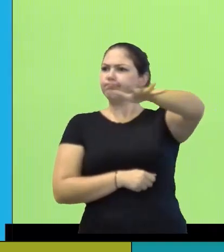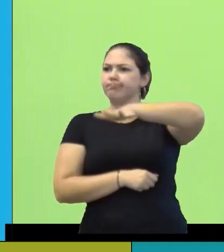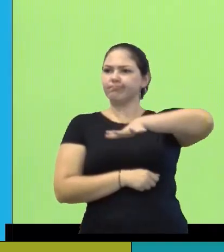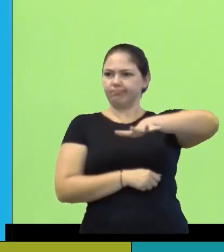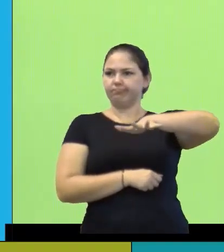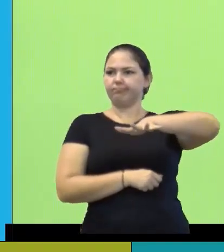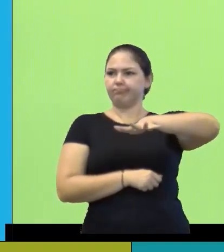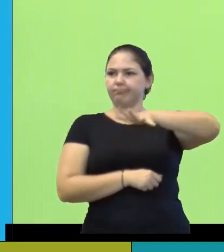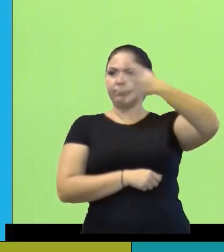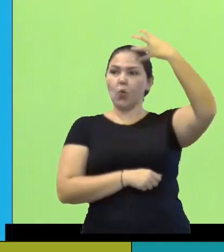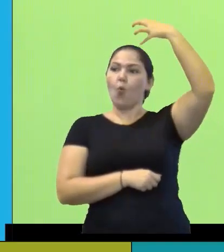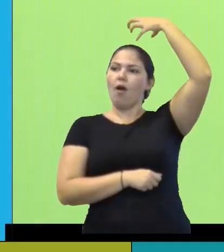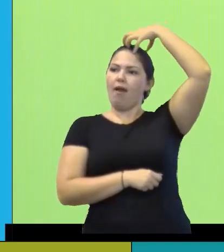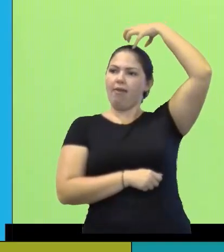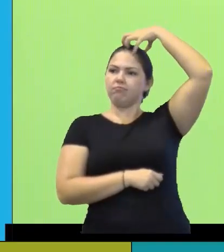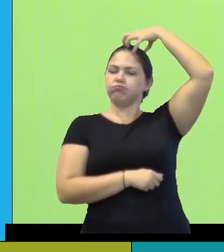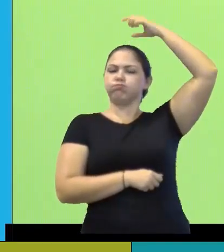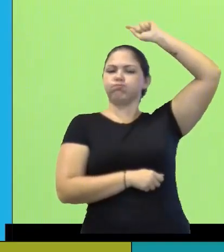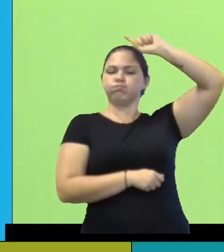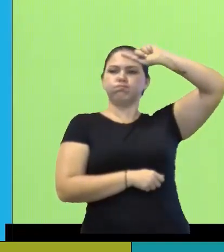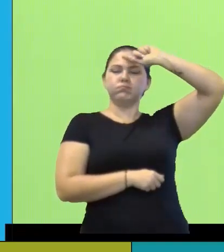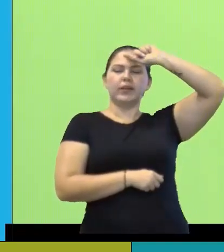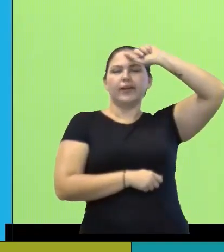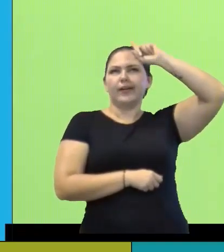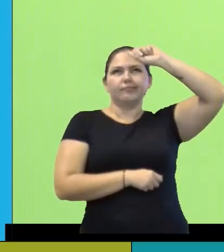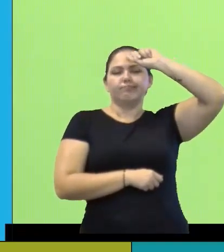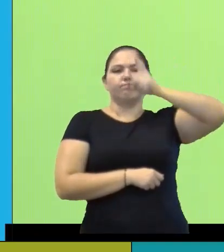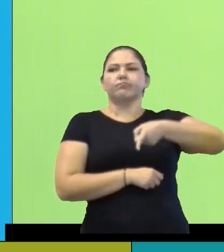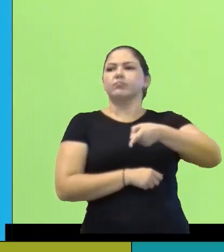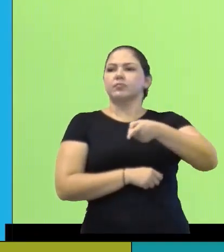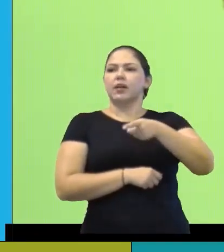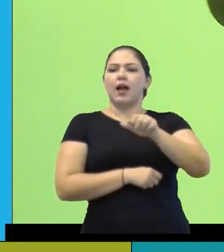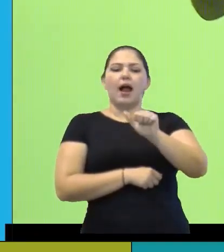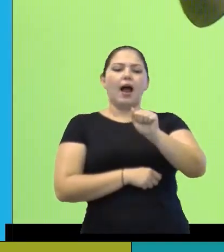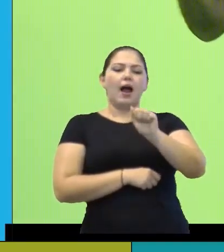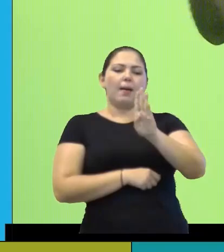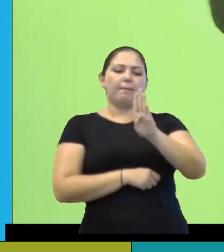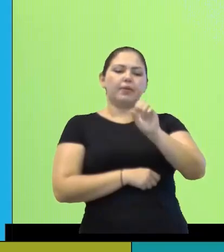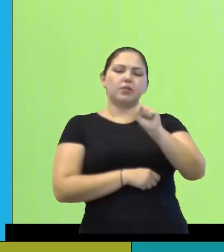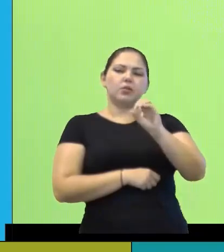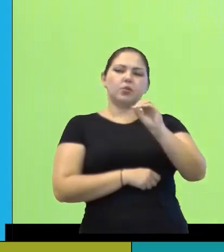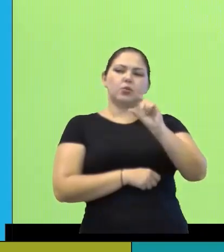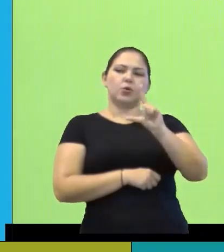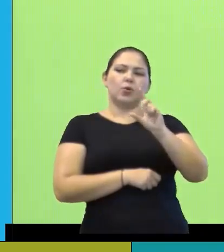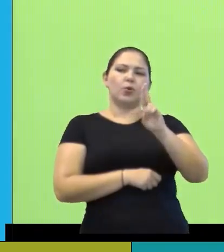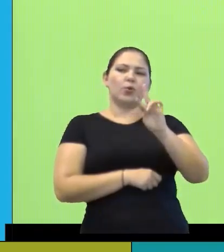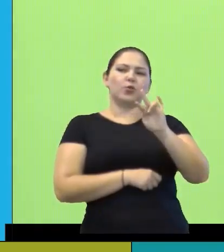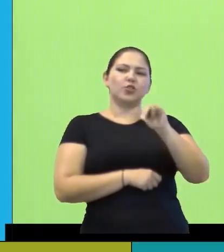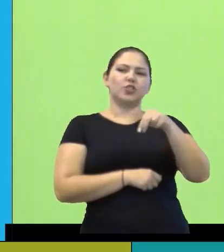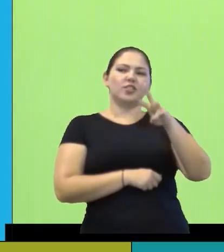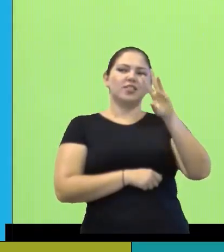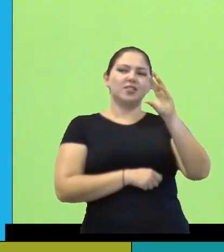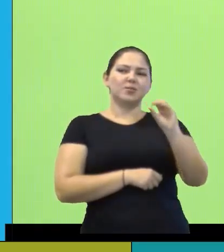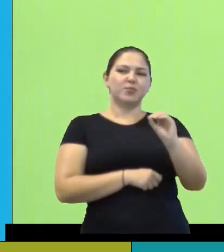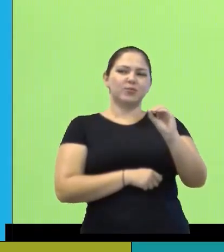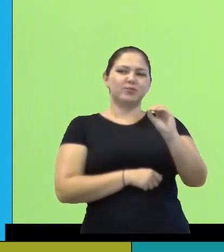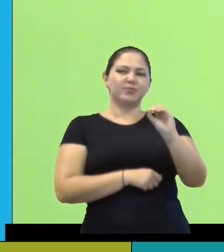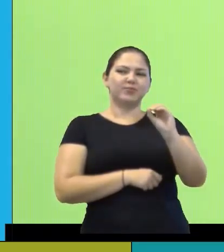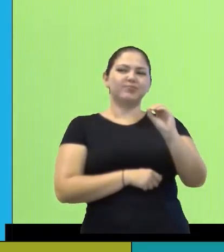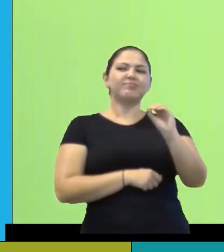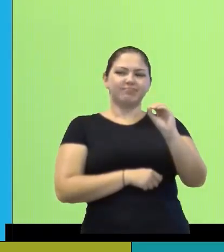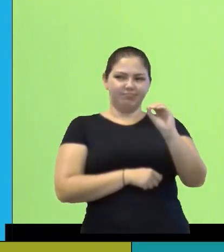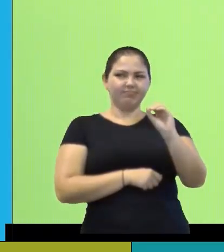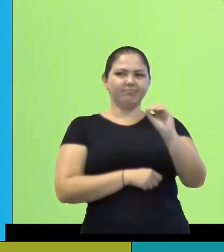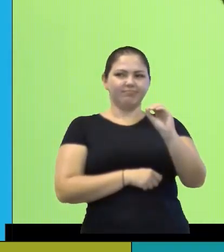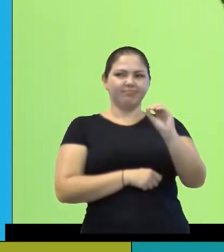que Maquiavel enxergava que o absolutismo era a única saída possível para superar a crise que a